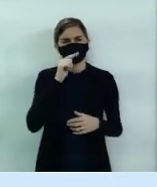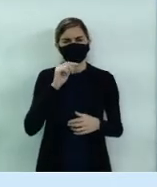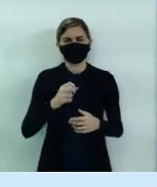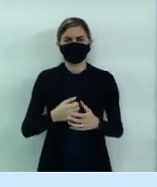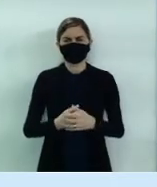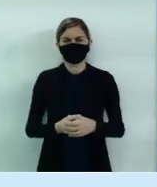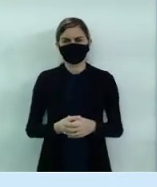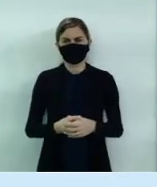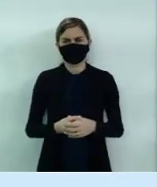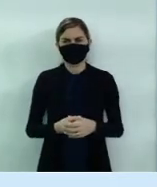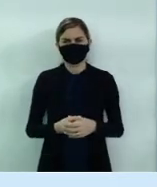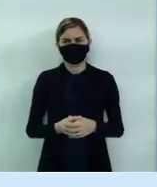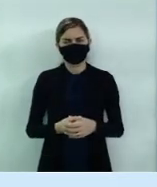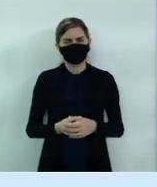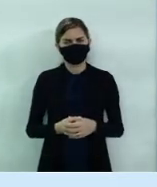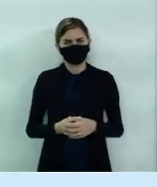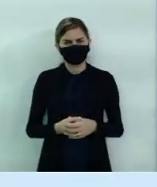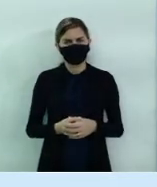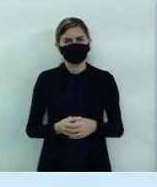Vamos lá, aqui 2 copinhos.